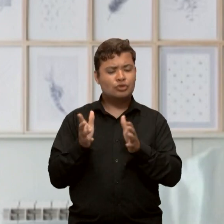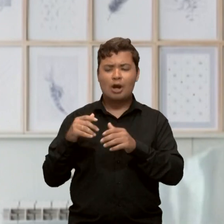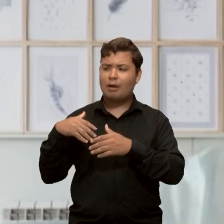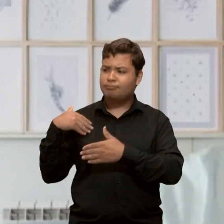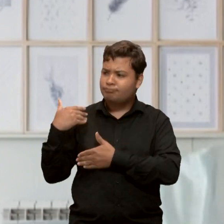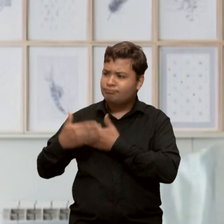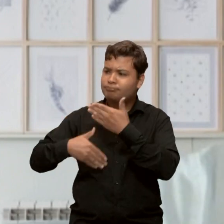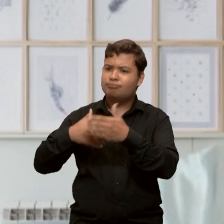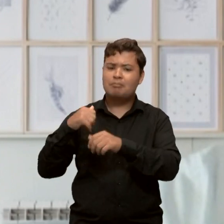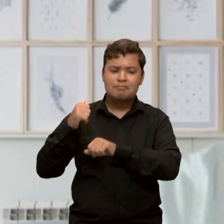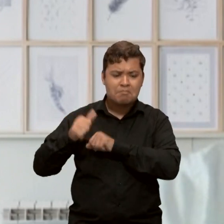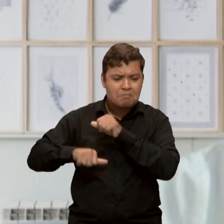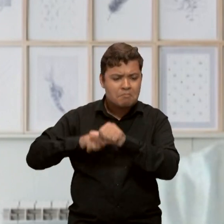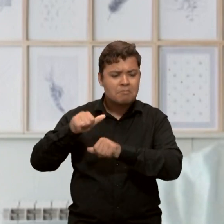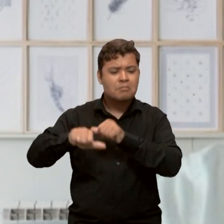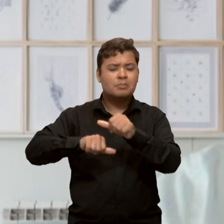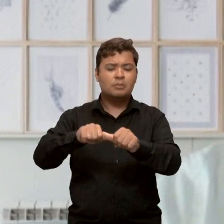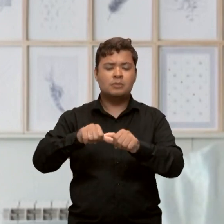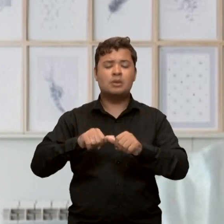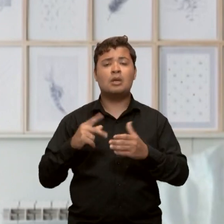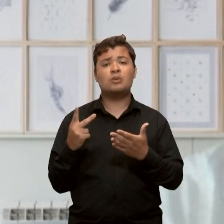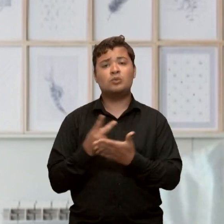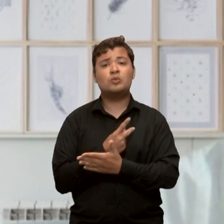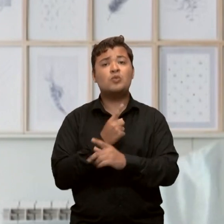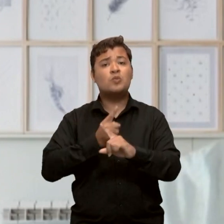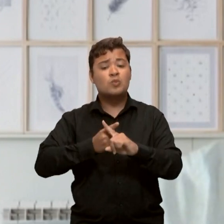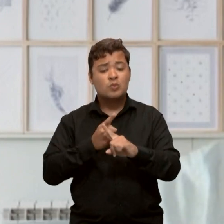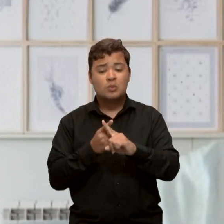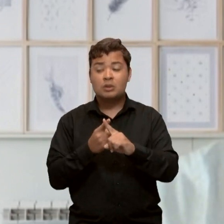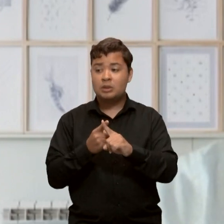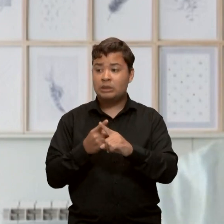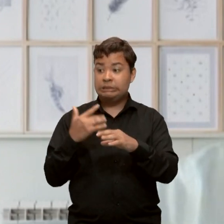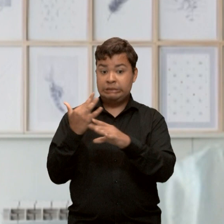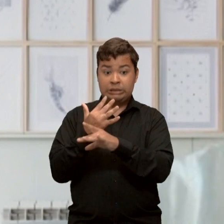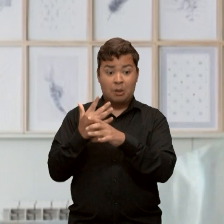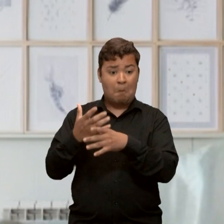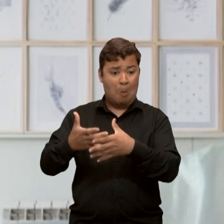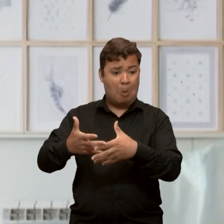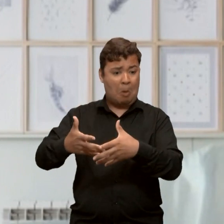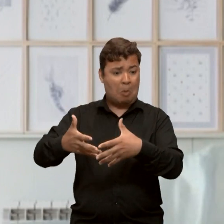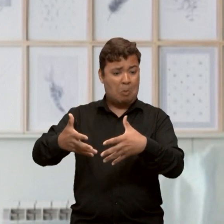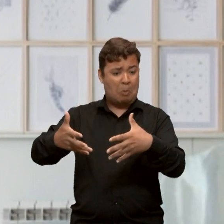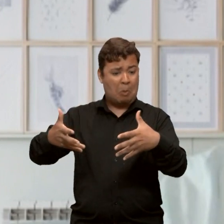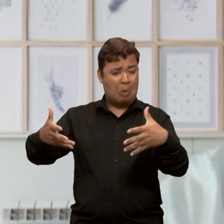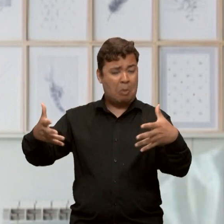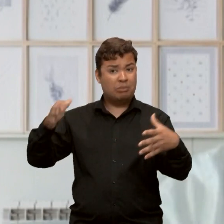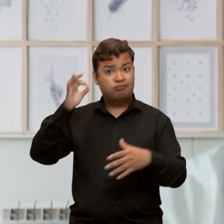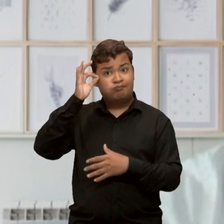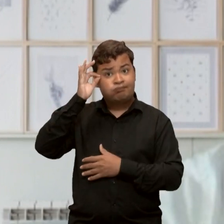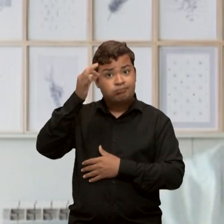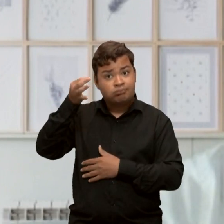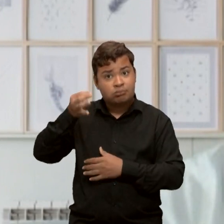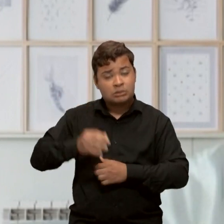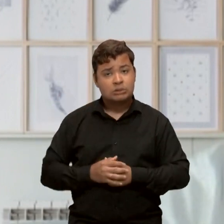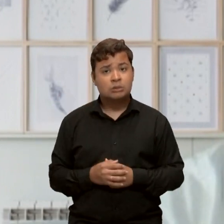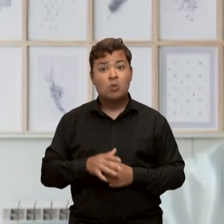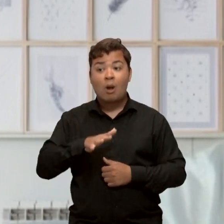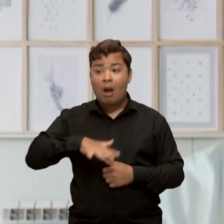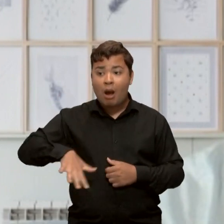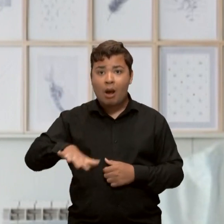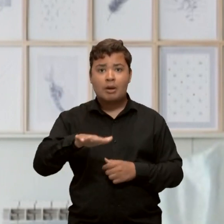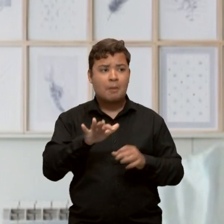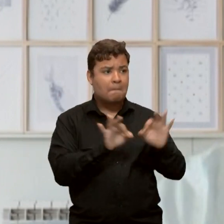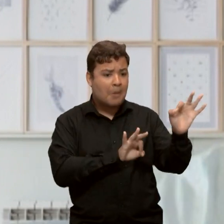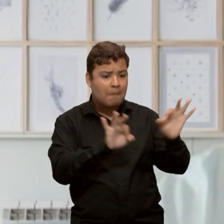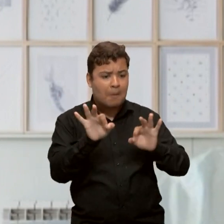Com o acelerado crescimento urbano, a lógica de organização territorial mudou muito.